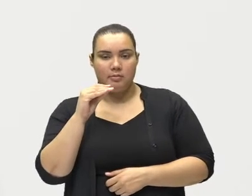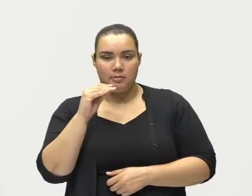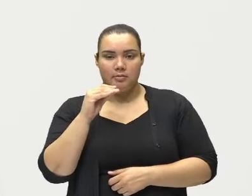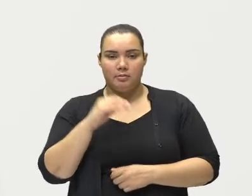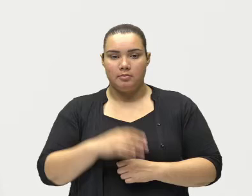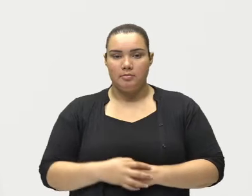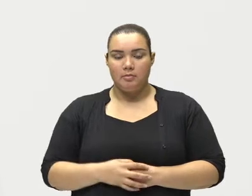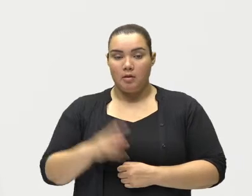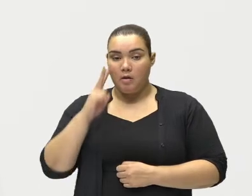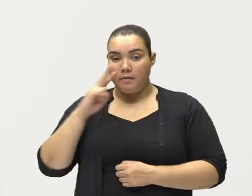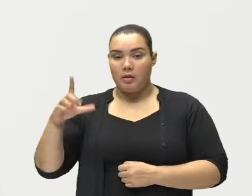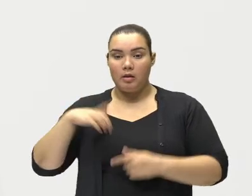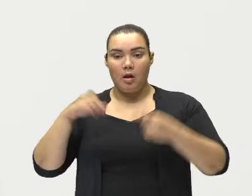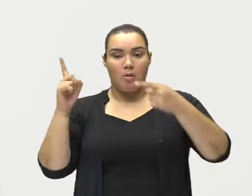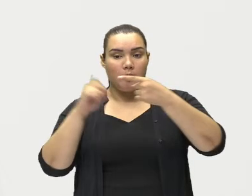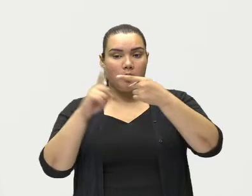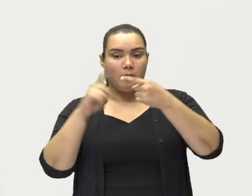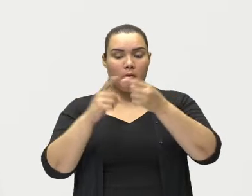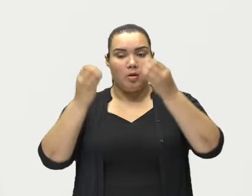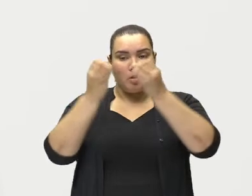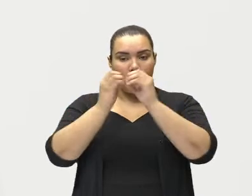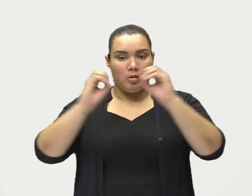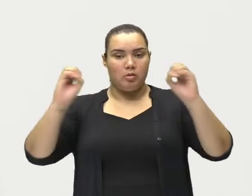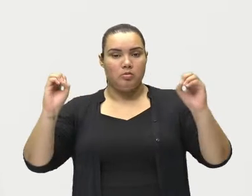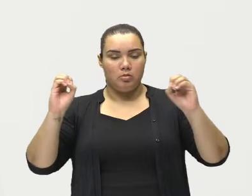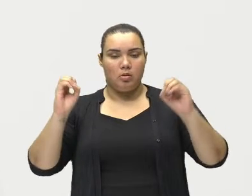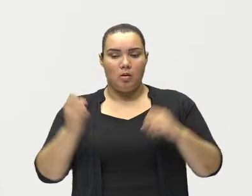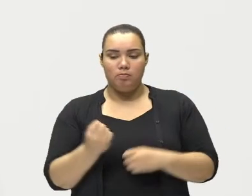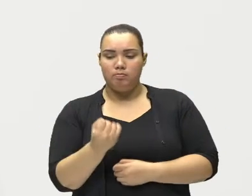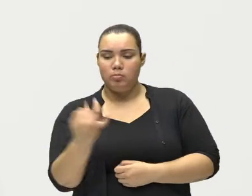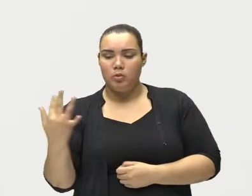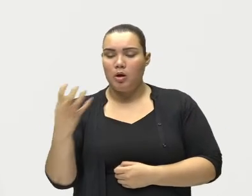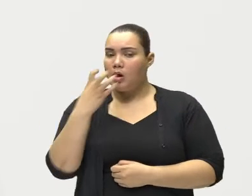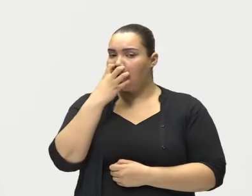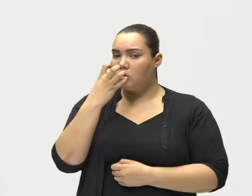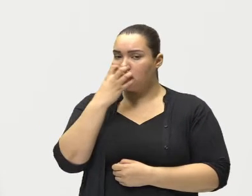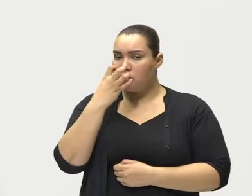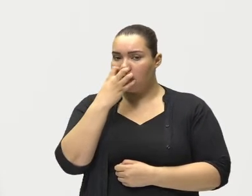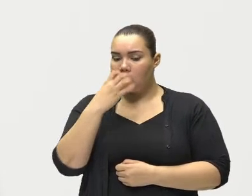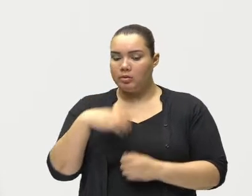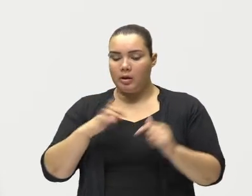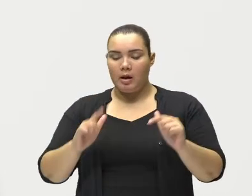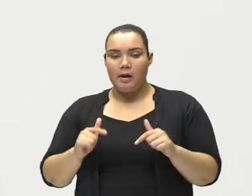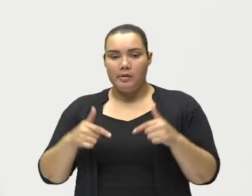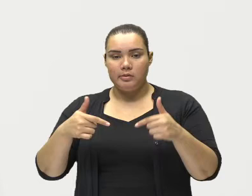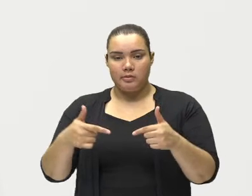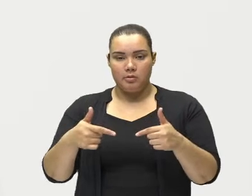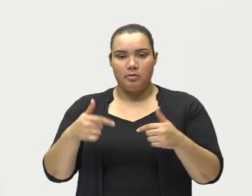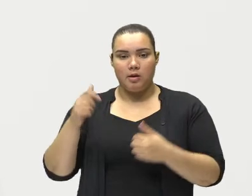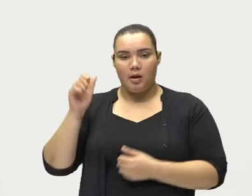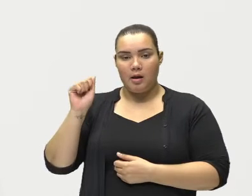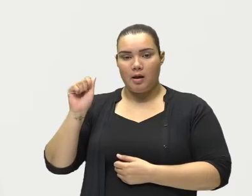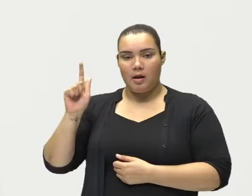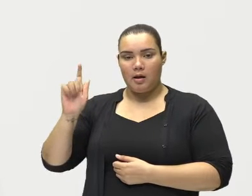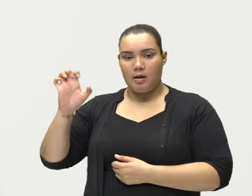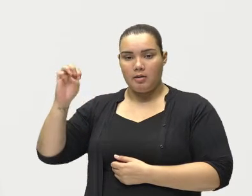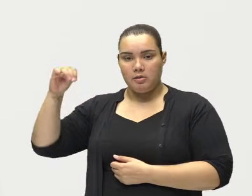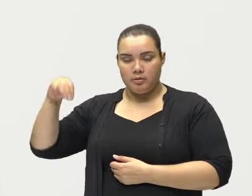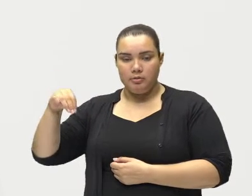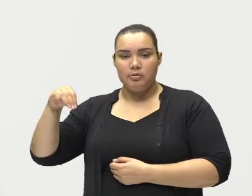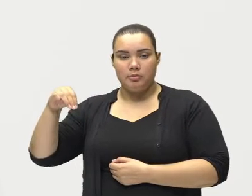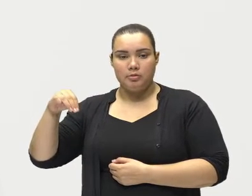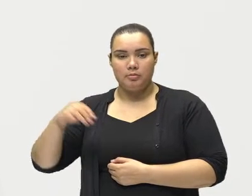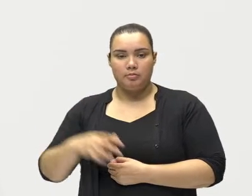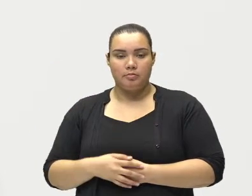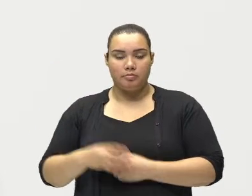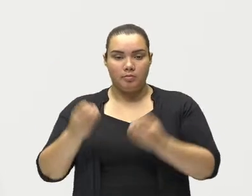primeira oração aqui, ó. Muitos cachorros agem. Está aqui o verbo. Sabemos que essa primeira é uma oração. Então